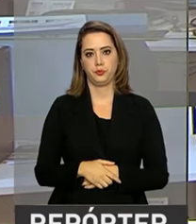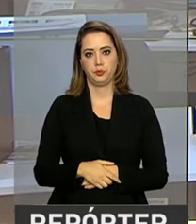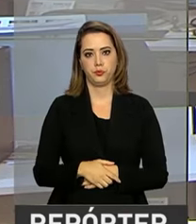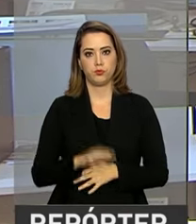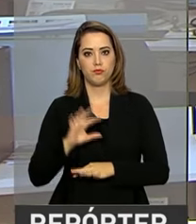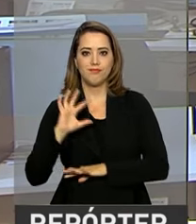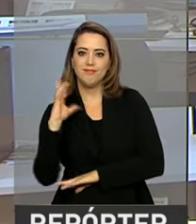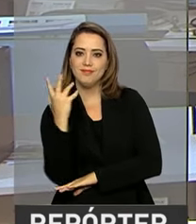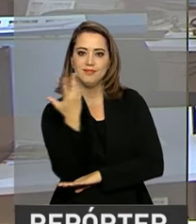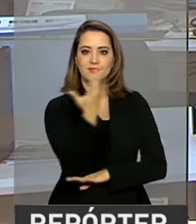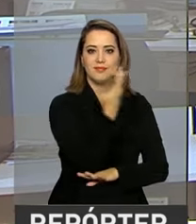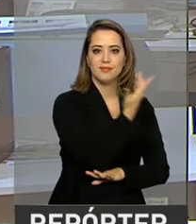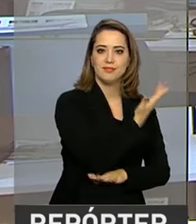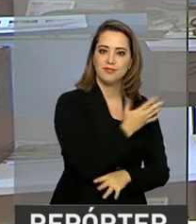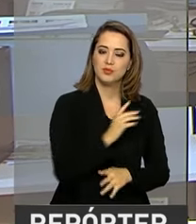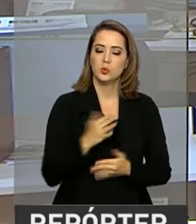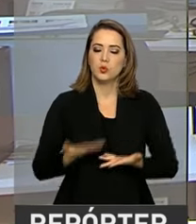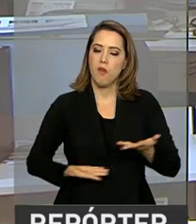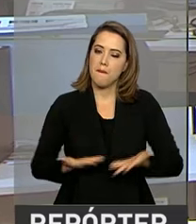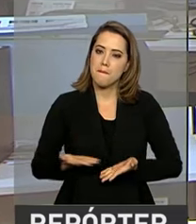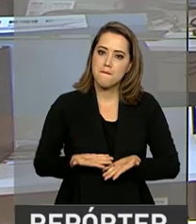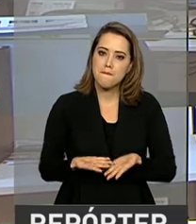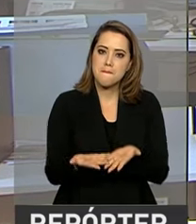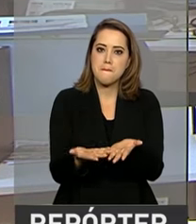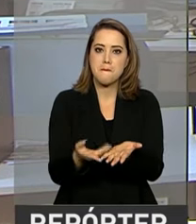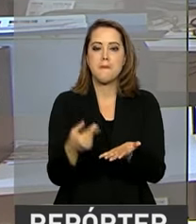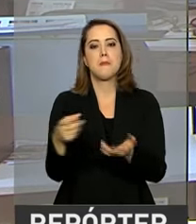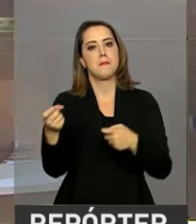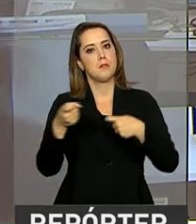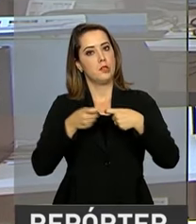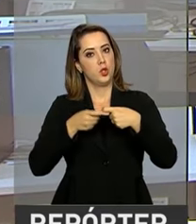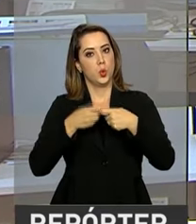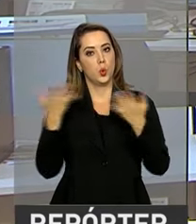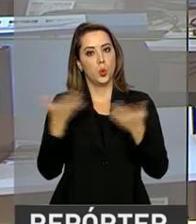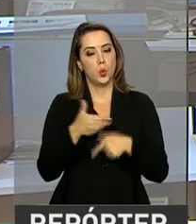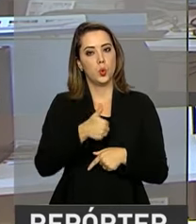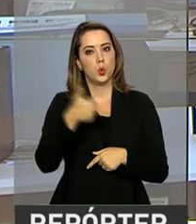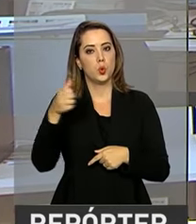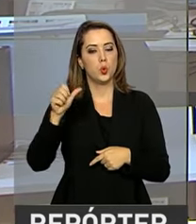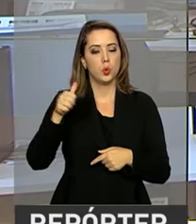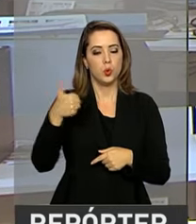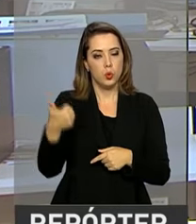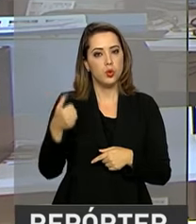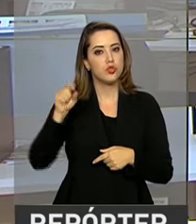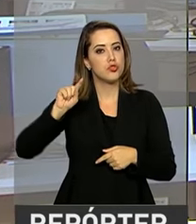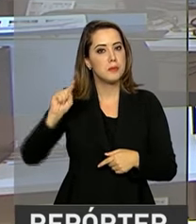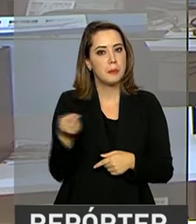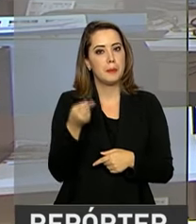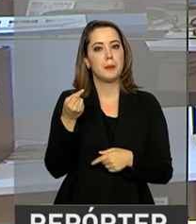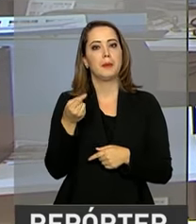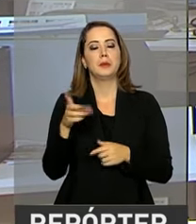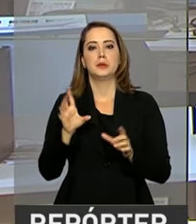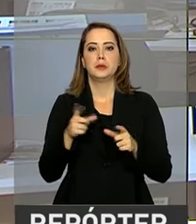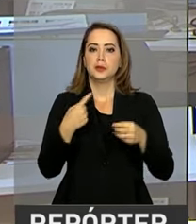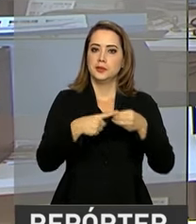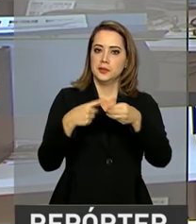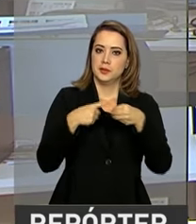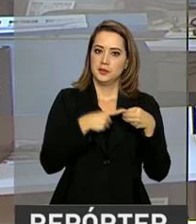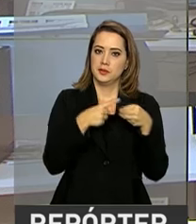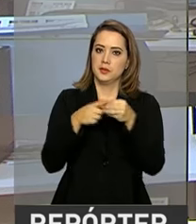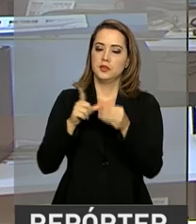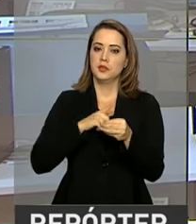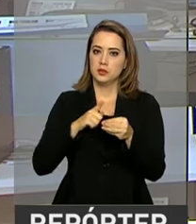natureza a serviço da Medicina Hoje quase 1000 municípios brasileiros oferecem nas farmácias da rede